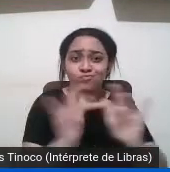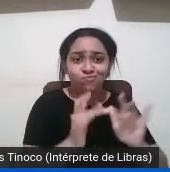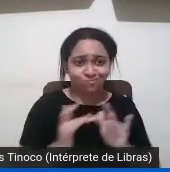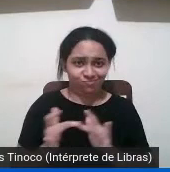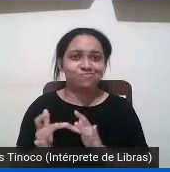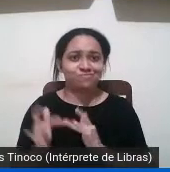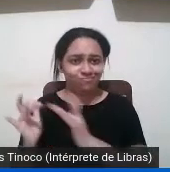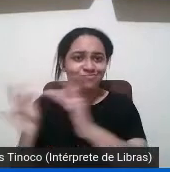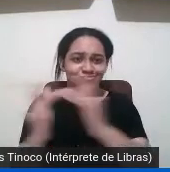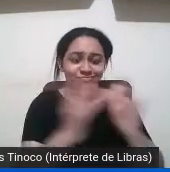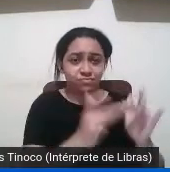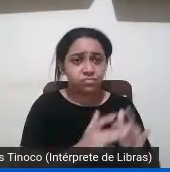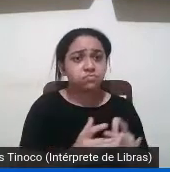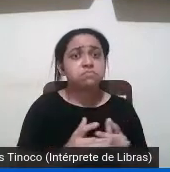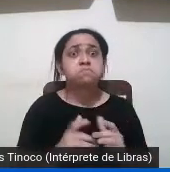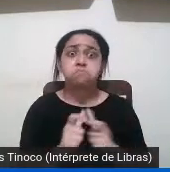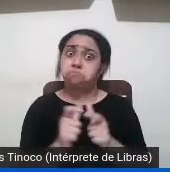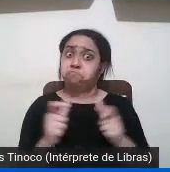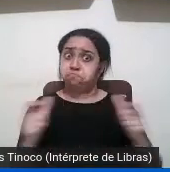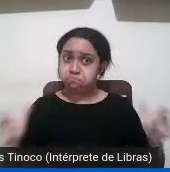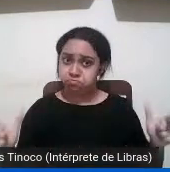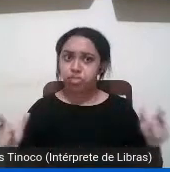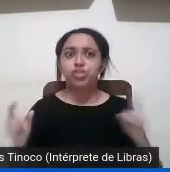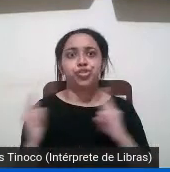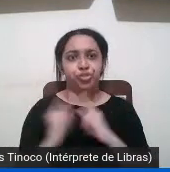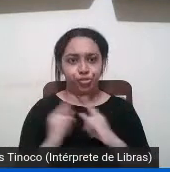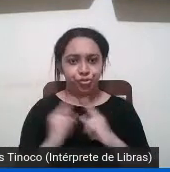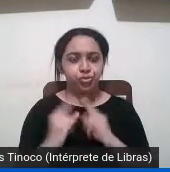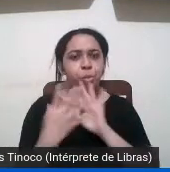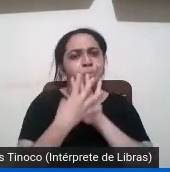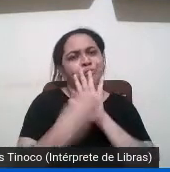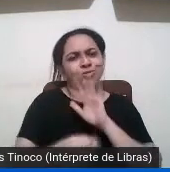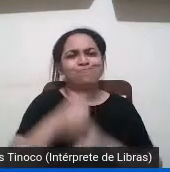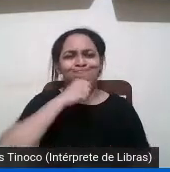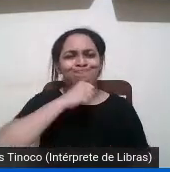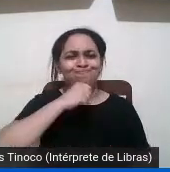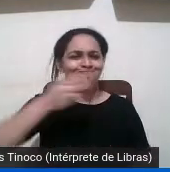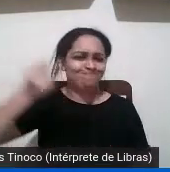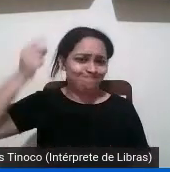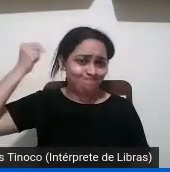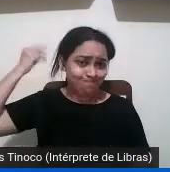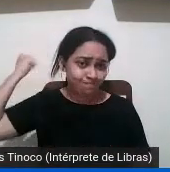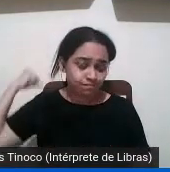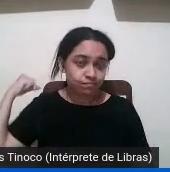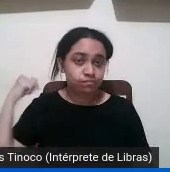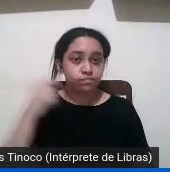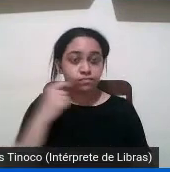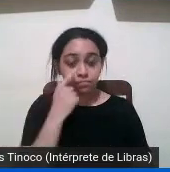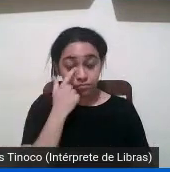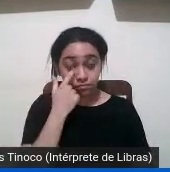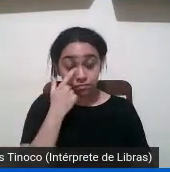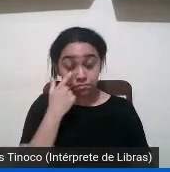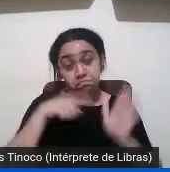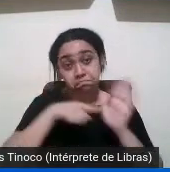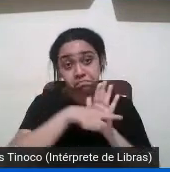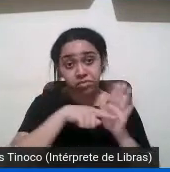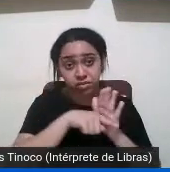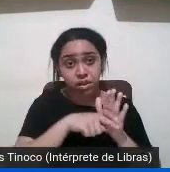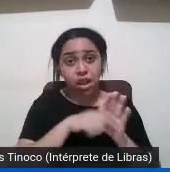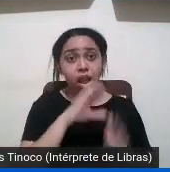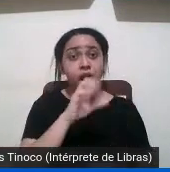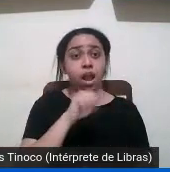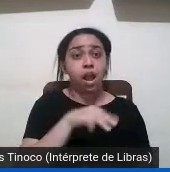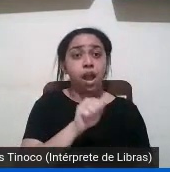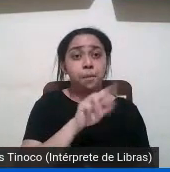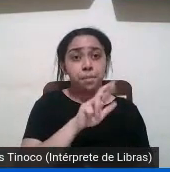ainda estão atreladas a modelos antigos então a gente pega a pesquisa da câmara brasileira do livro que considera